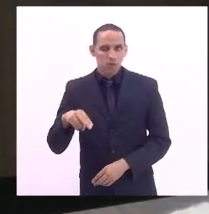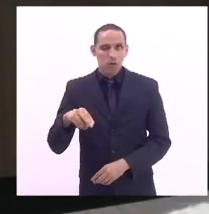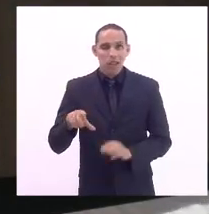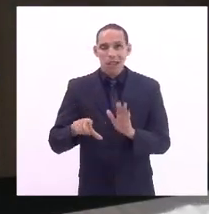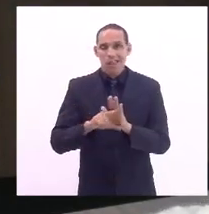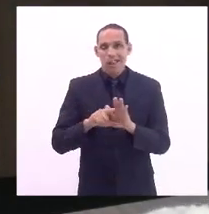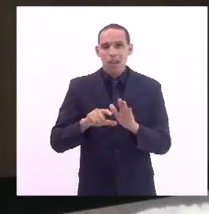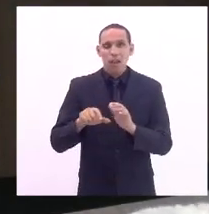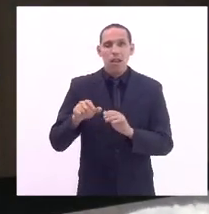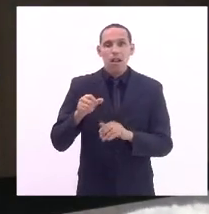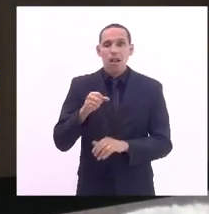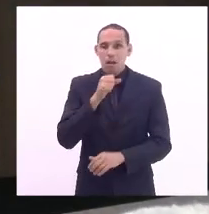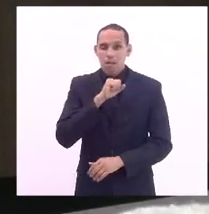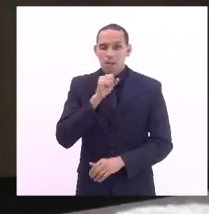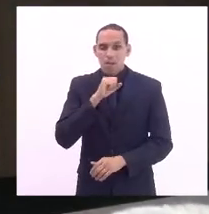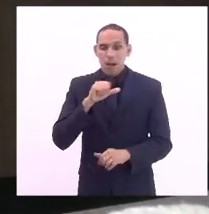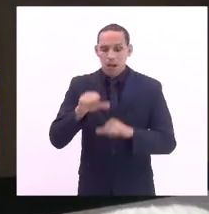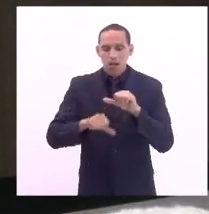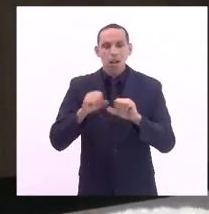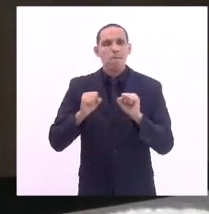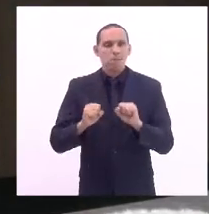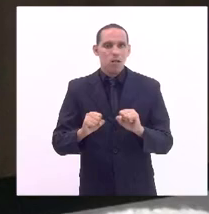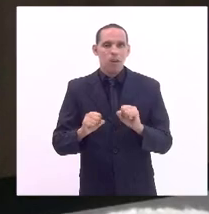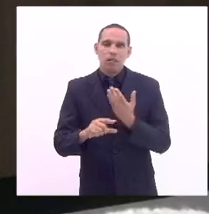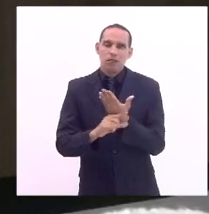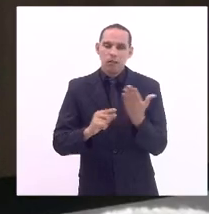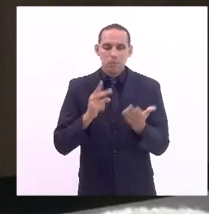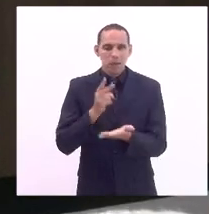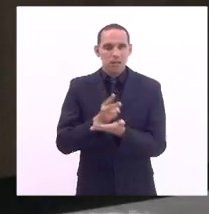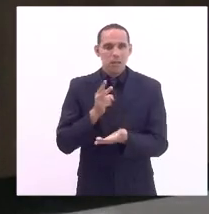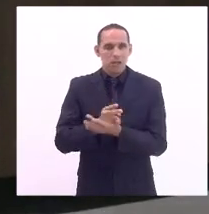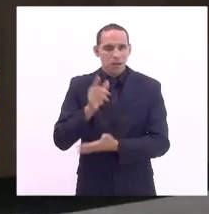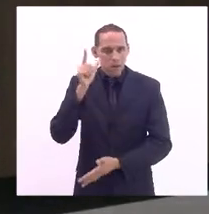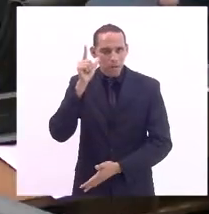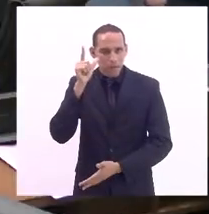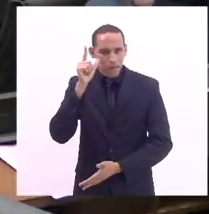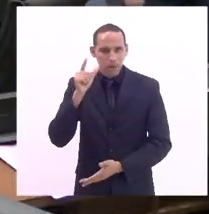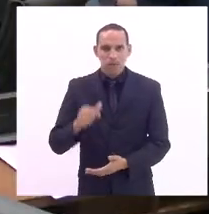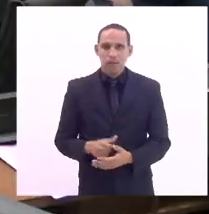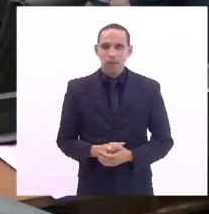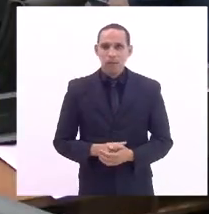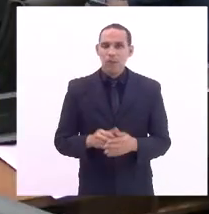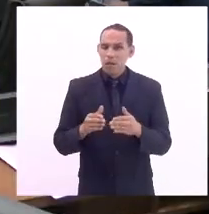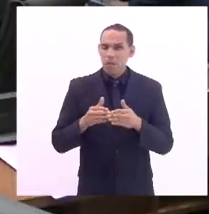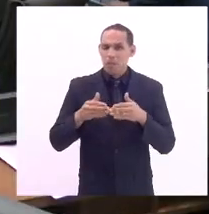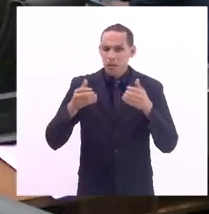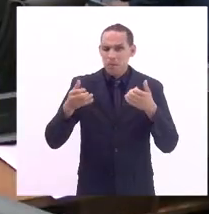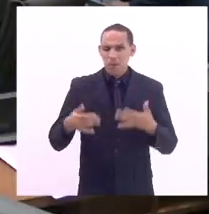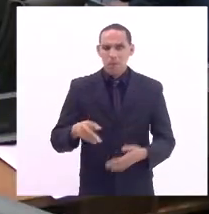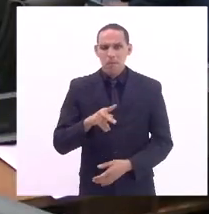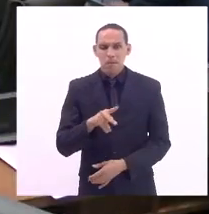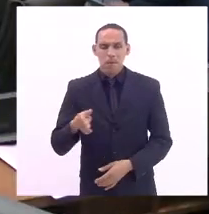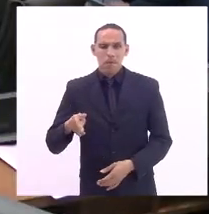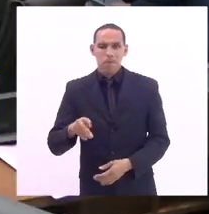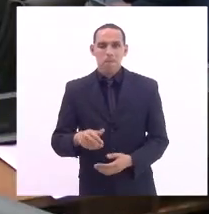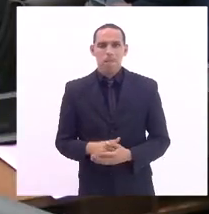lei anterior para manter a autoria da deputada Lucinha. Pela ordem, remeter senhor a CCJ,